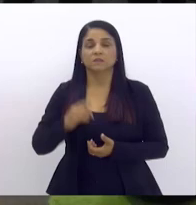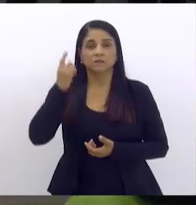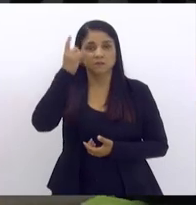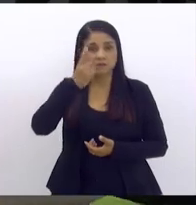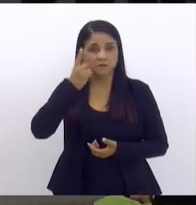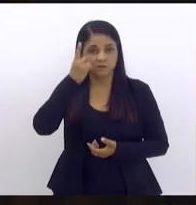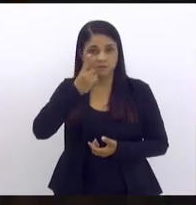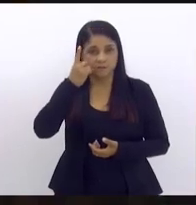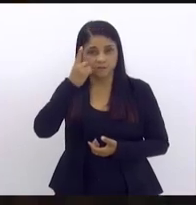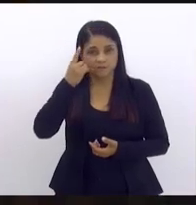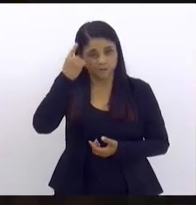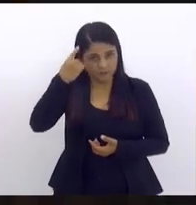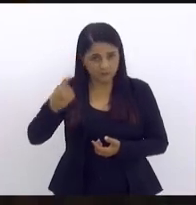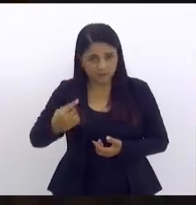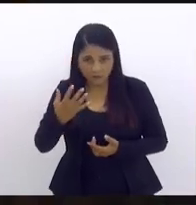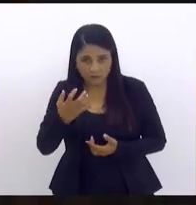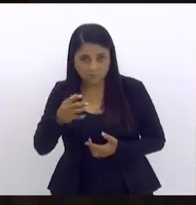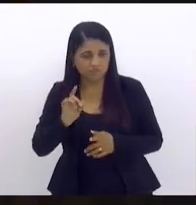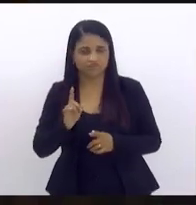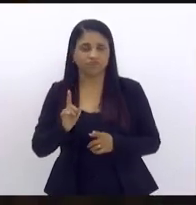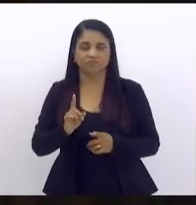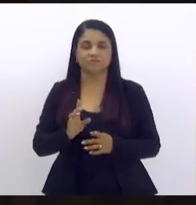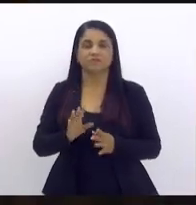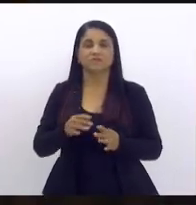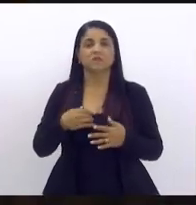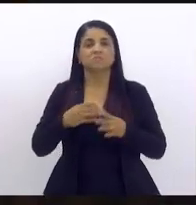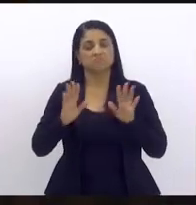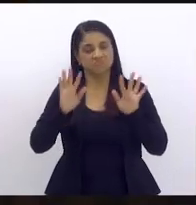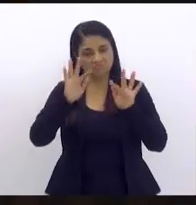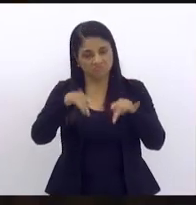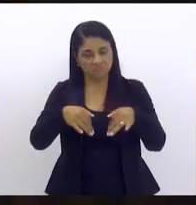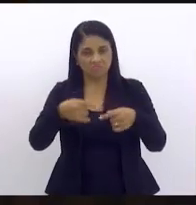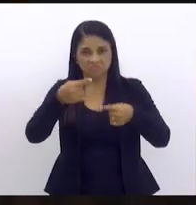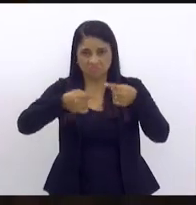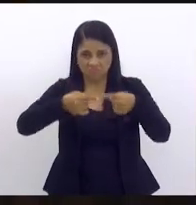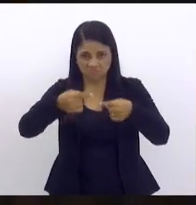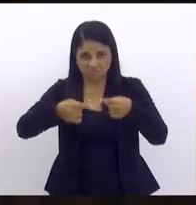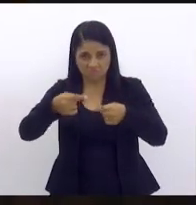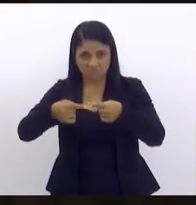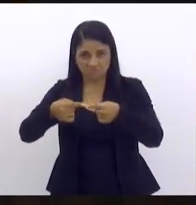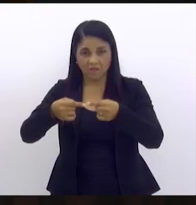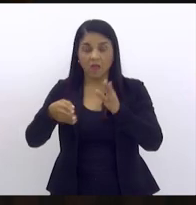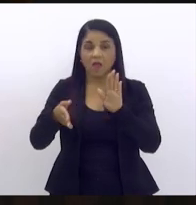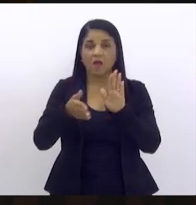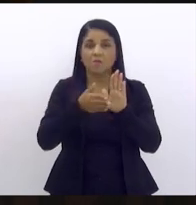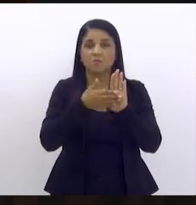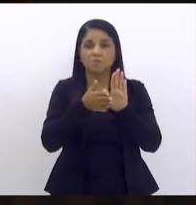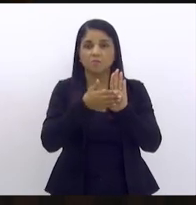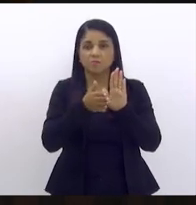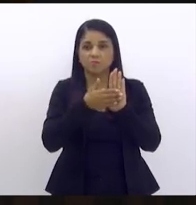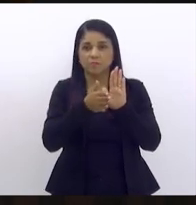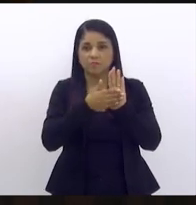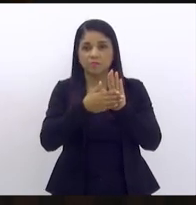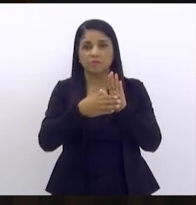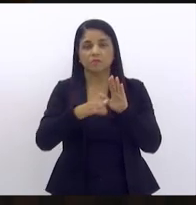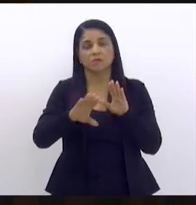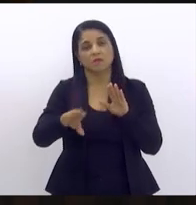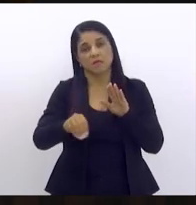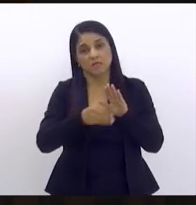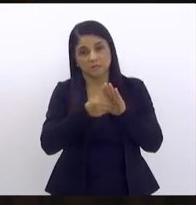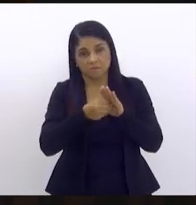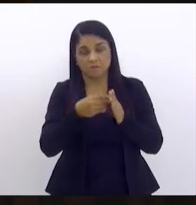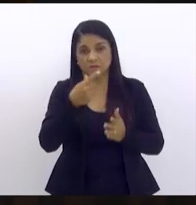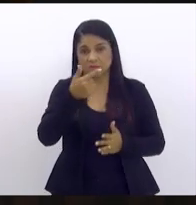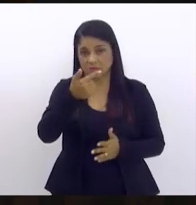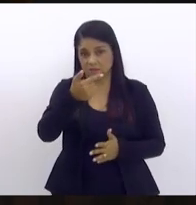Não havendo mais quem queira discutir, encerrada a discussão, a presente proposta recebeu 17